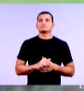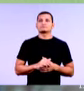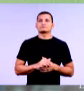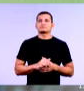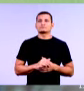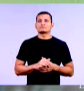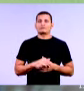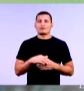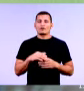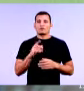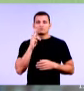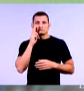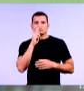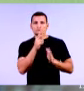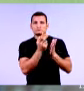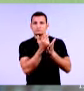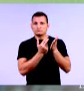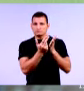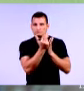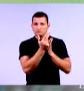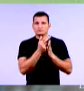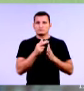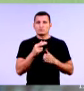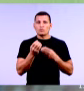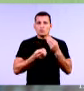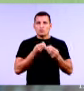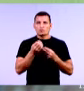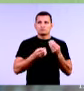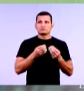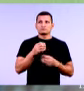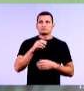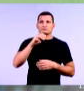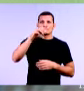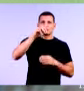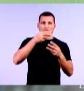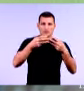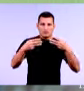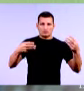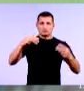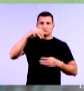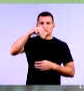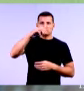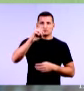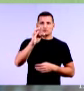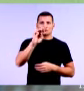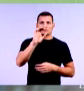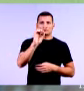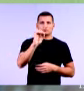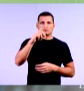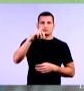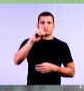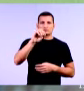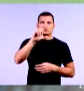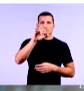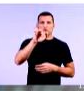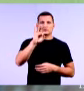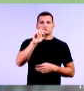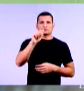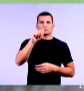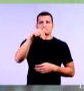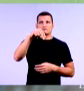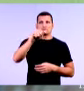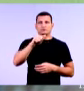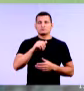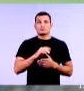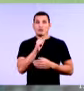para vocês do que é uma rede metropolitana. Ela está circunscrita, então, numa cidade, e aqui eu tenho um